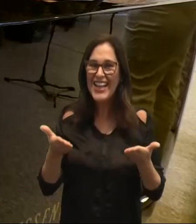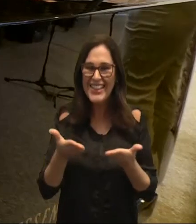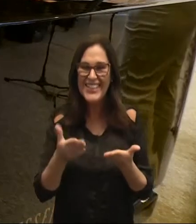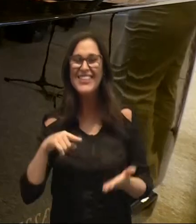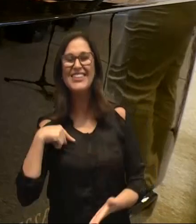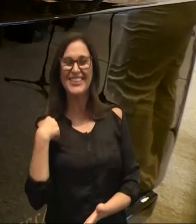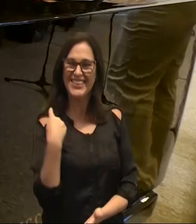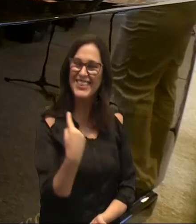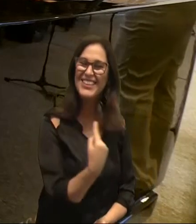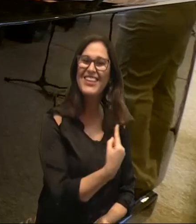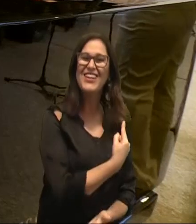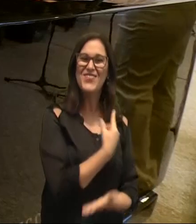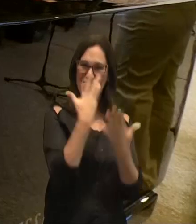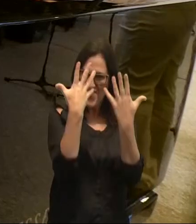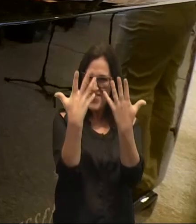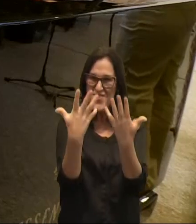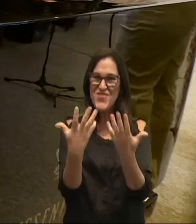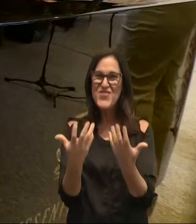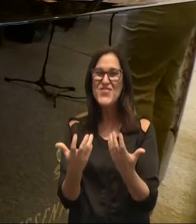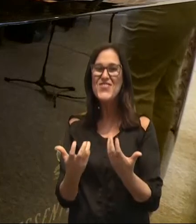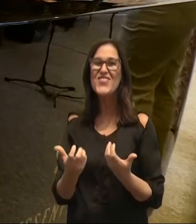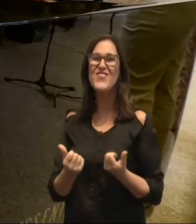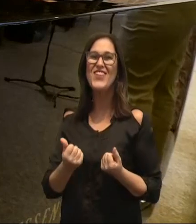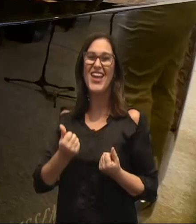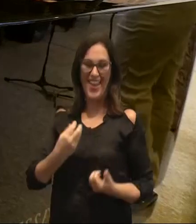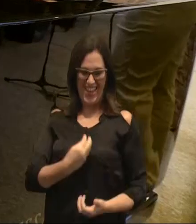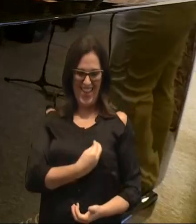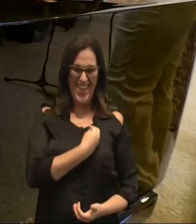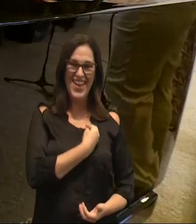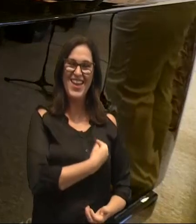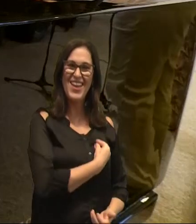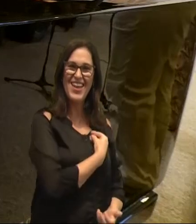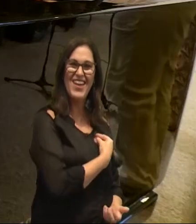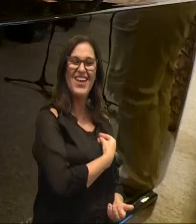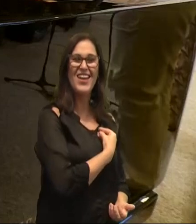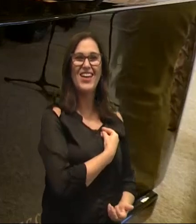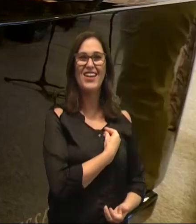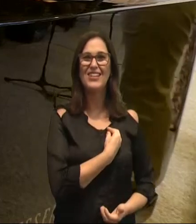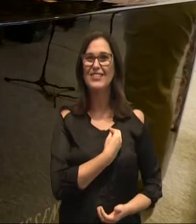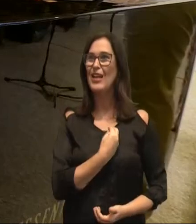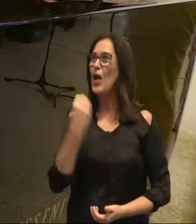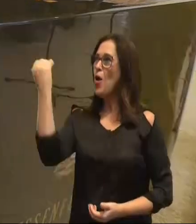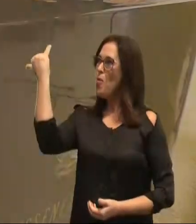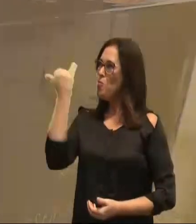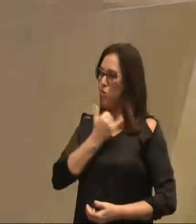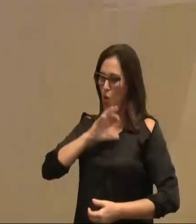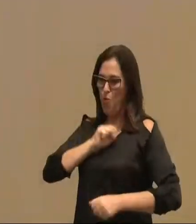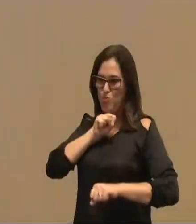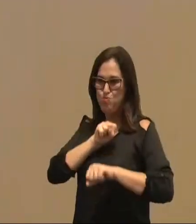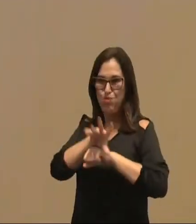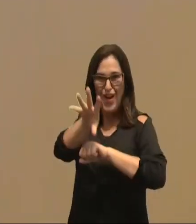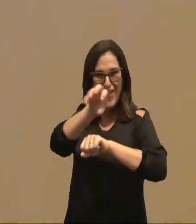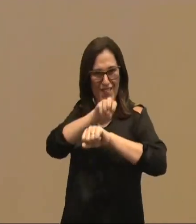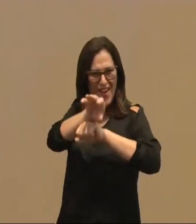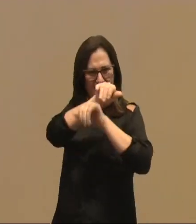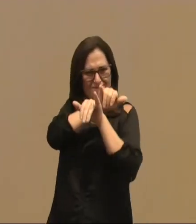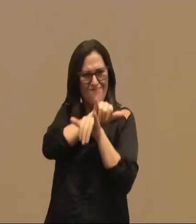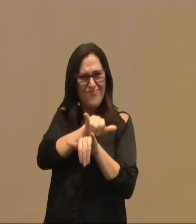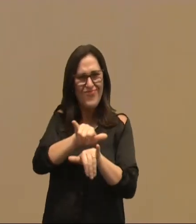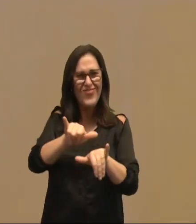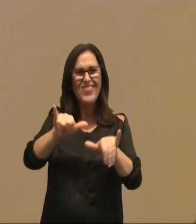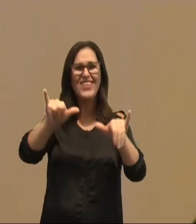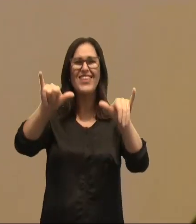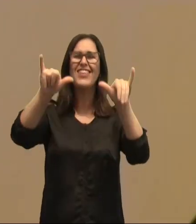Agora nós vamos viver para transmitir este